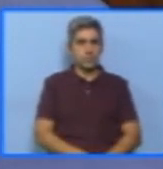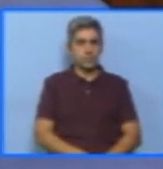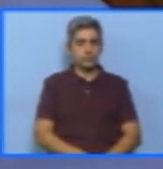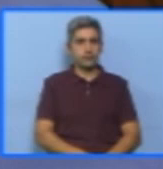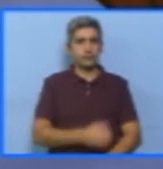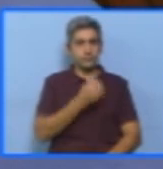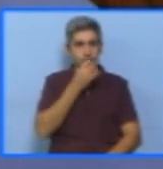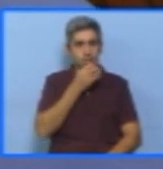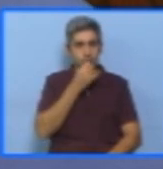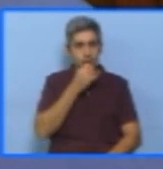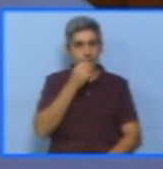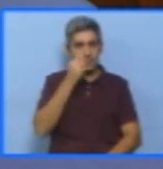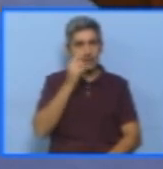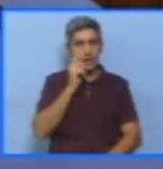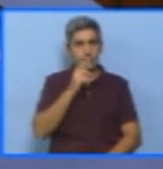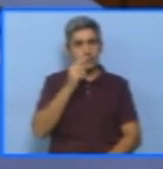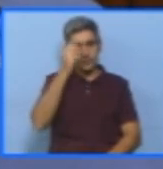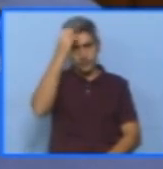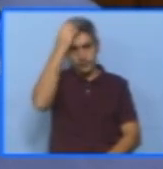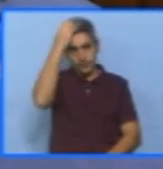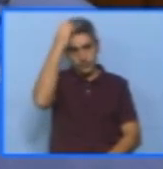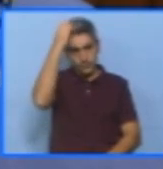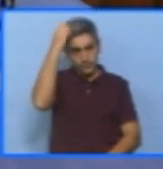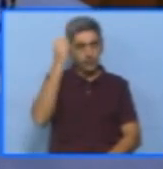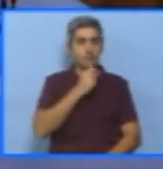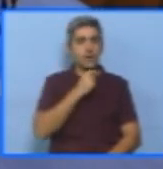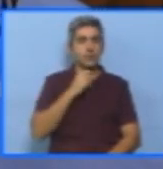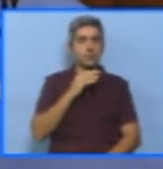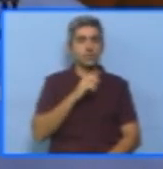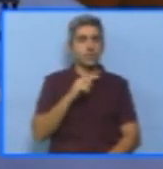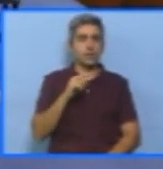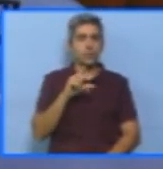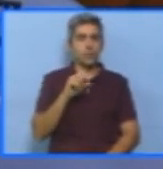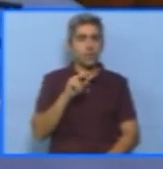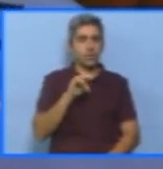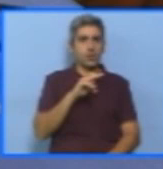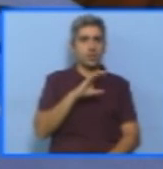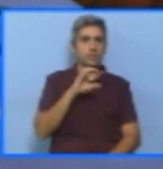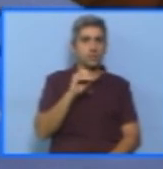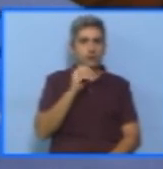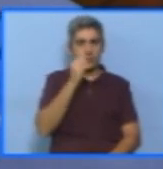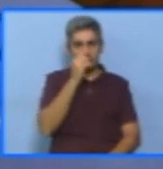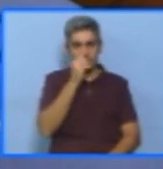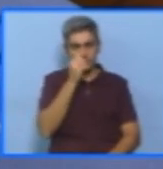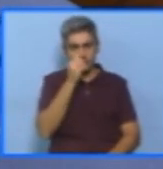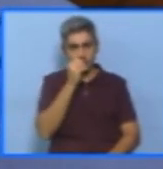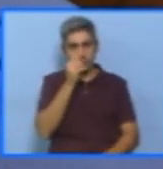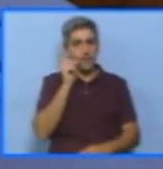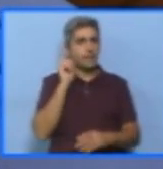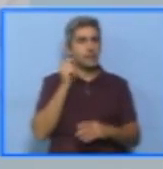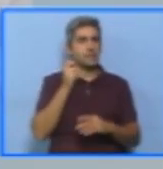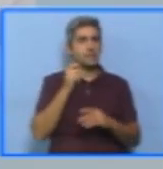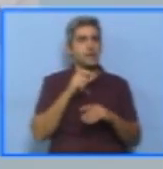Muito bem, começo por si, Padre João Lourenço. Realmente, o que interessa a Deus não é